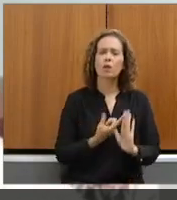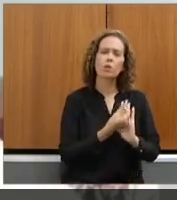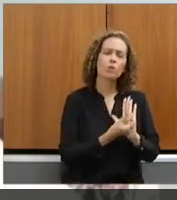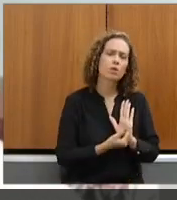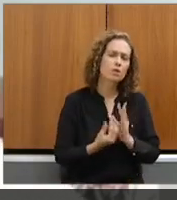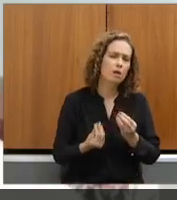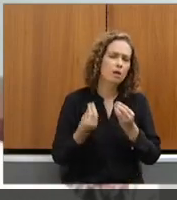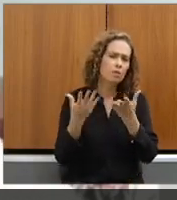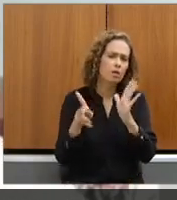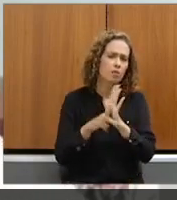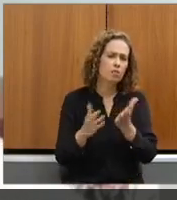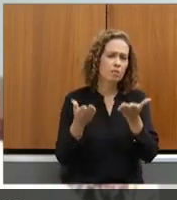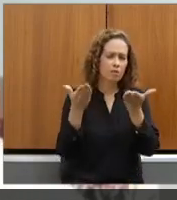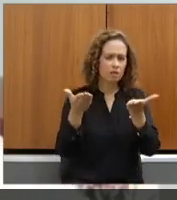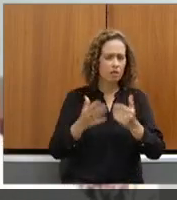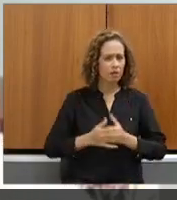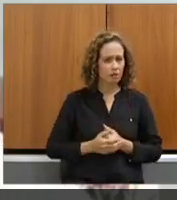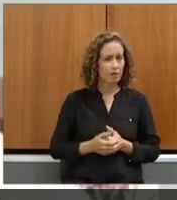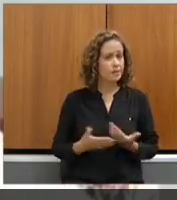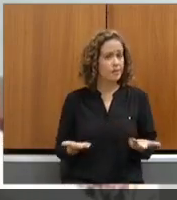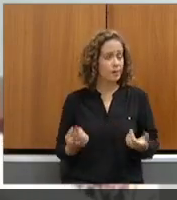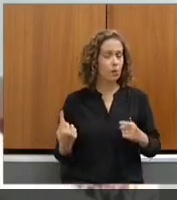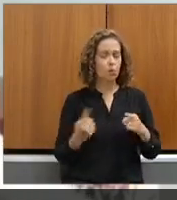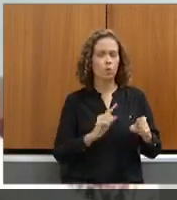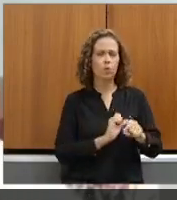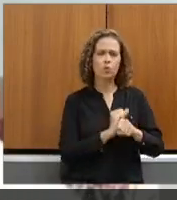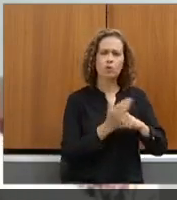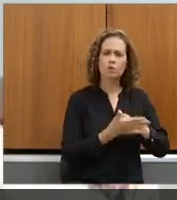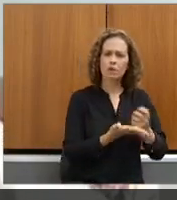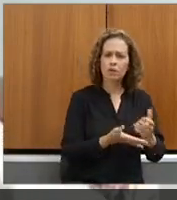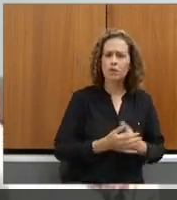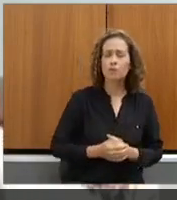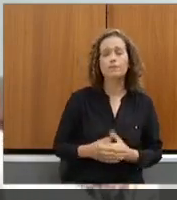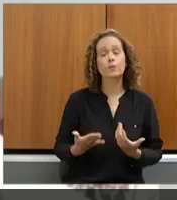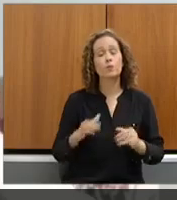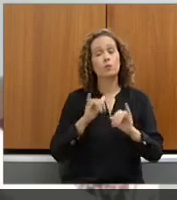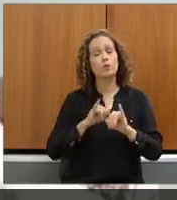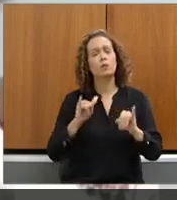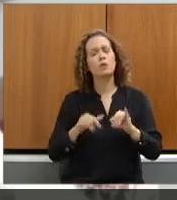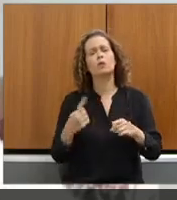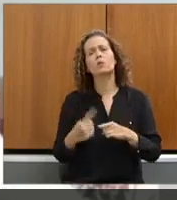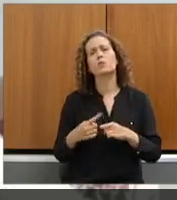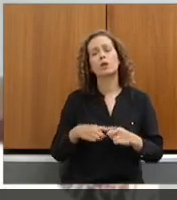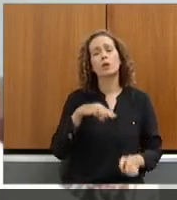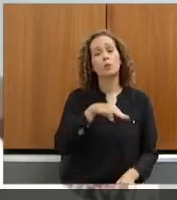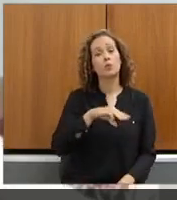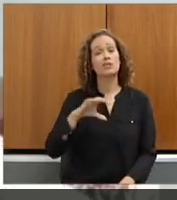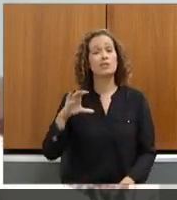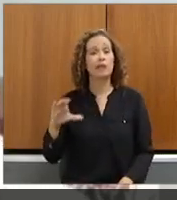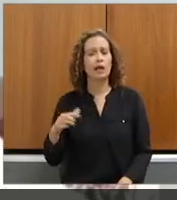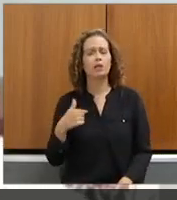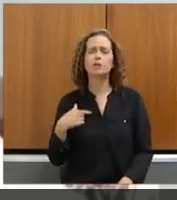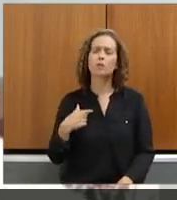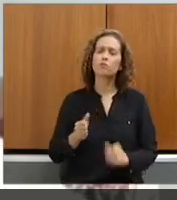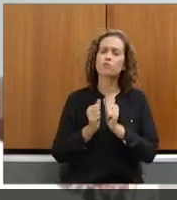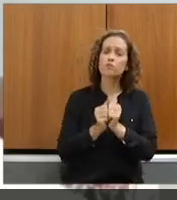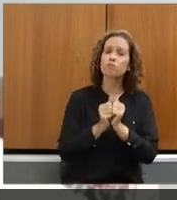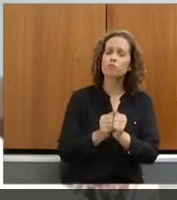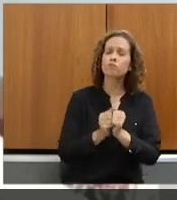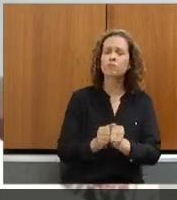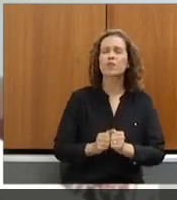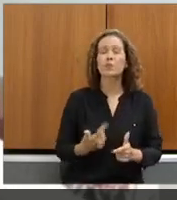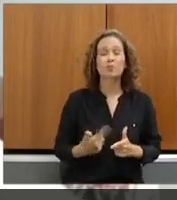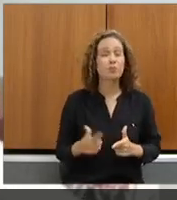recursos que vieram para enfrentamento ao vírus né eu tô dizendo isso porque em Montes Claros que eu tô acompanhando É de fato uma